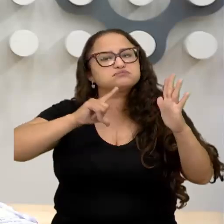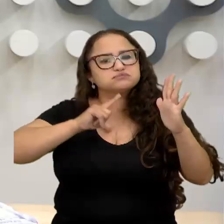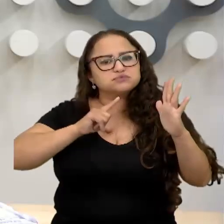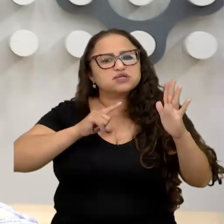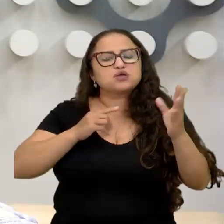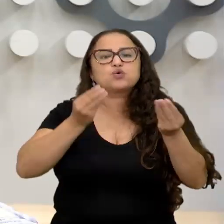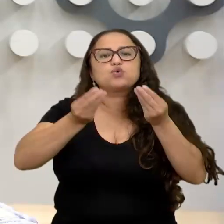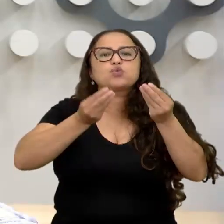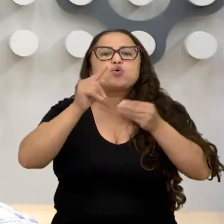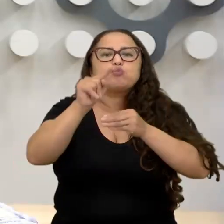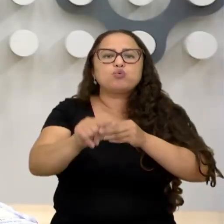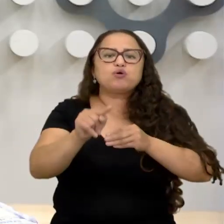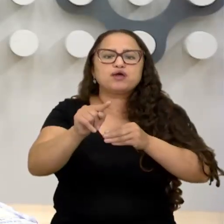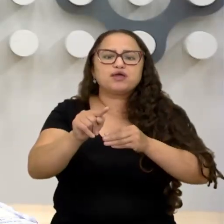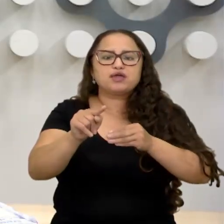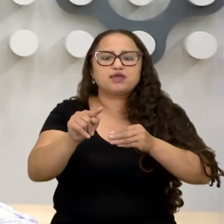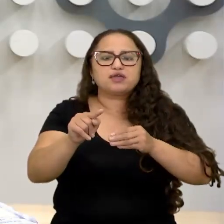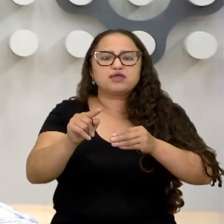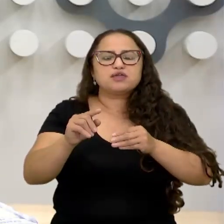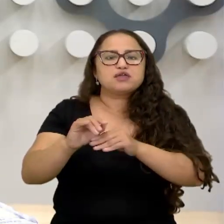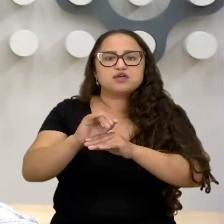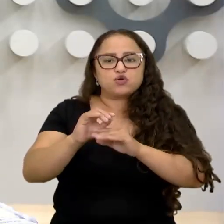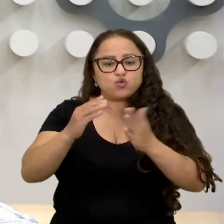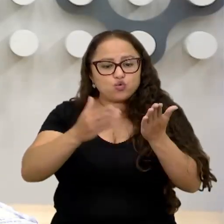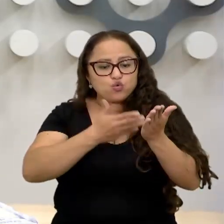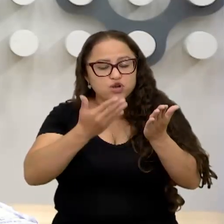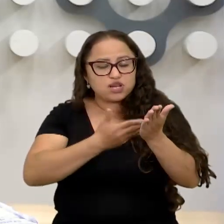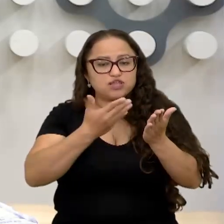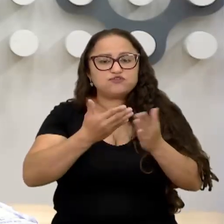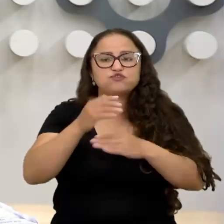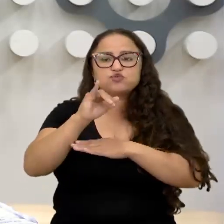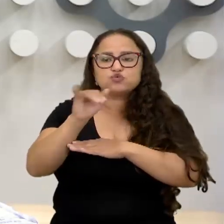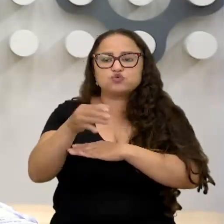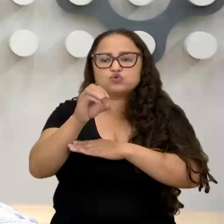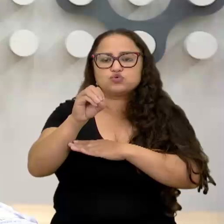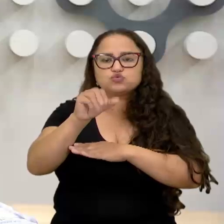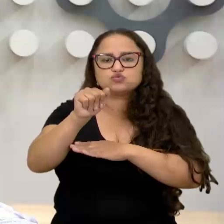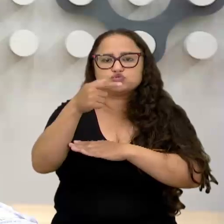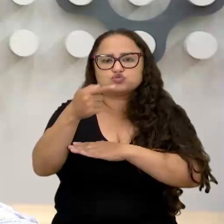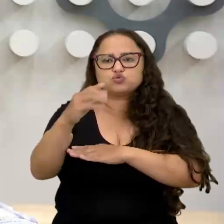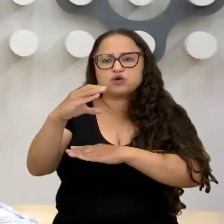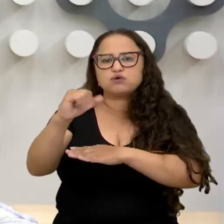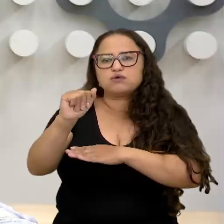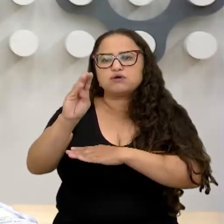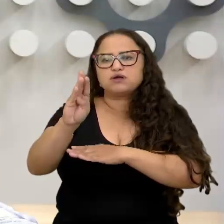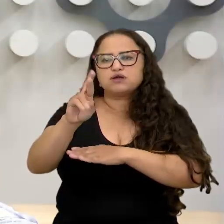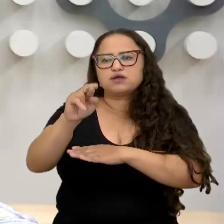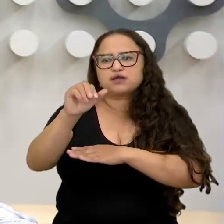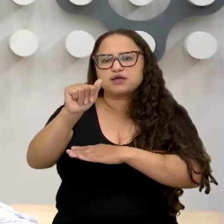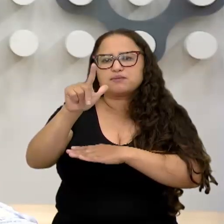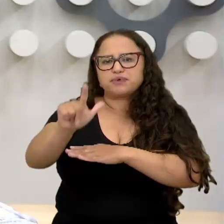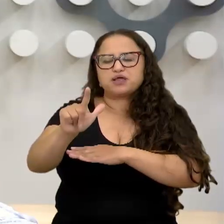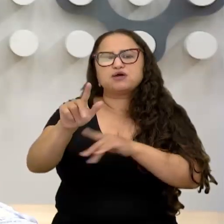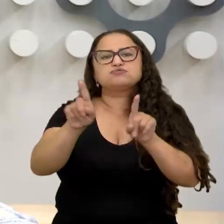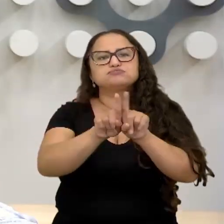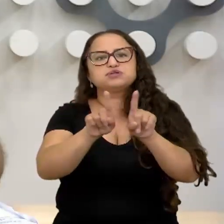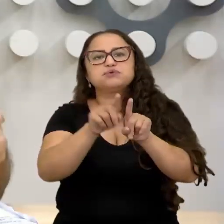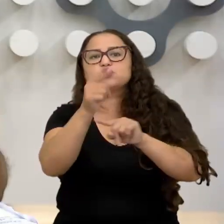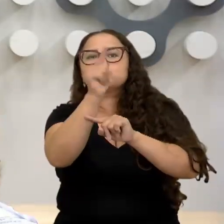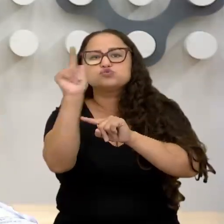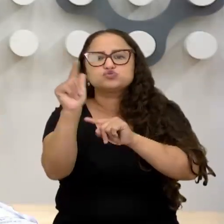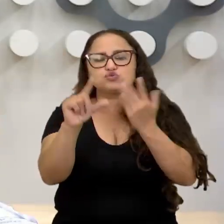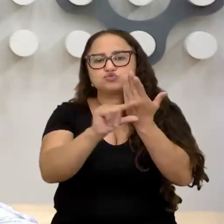da amostra do que é a obra de João Cabral de Melo Neto, Morte e Vida Severina, relacionando com o trabalho do cartunista, com o Tarsila do Amaral,